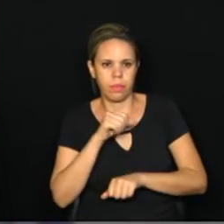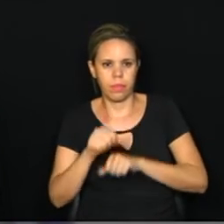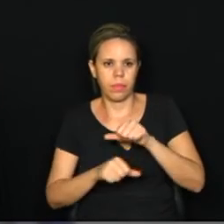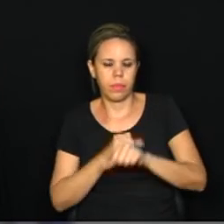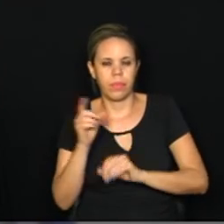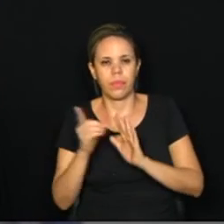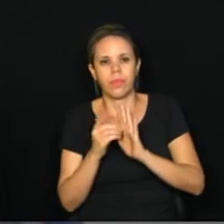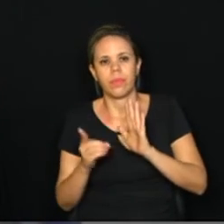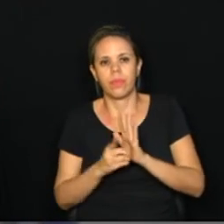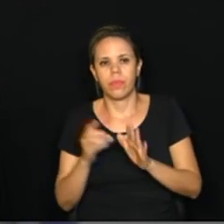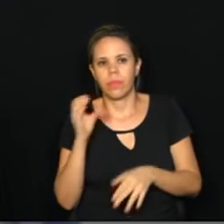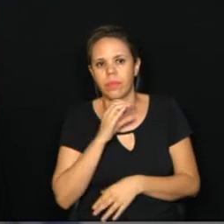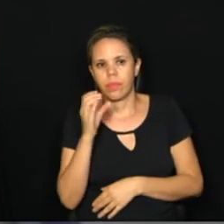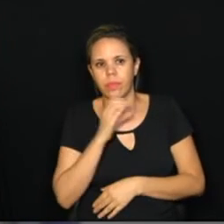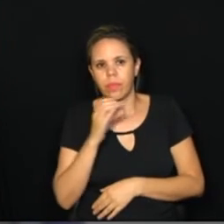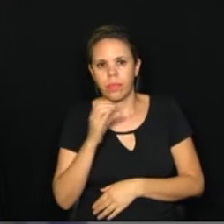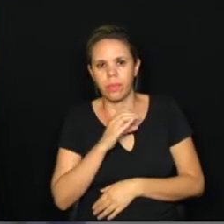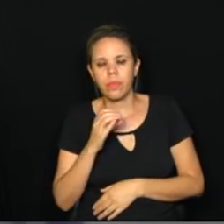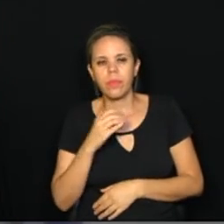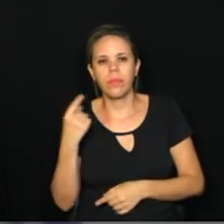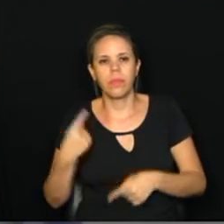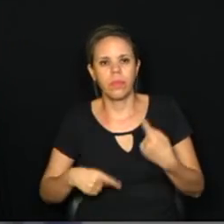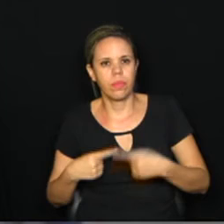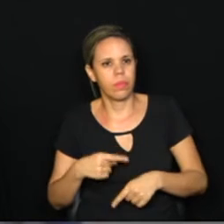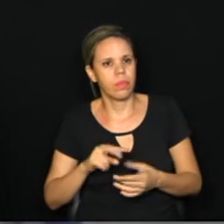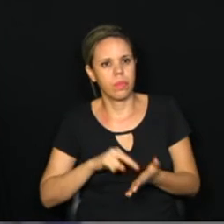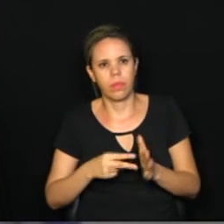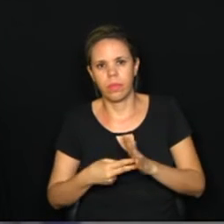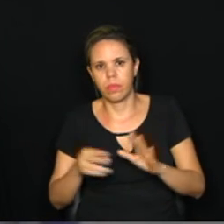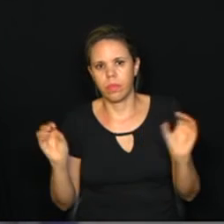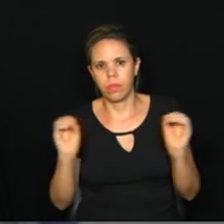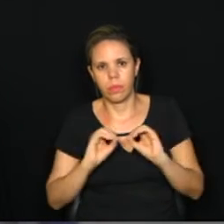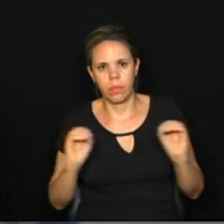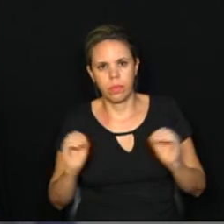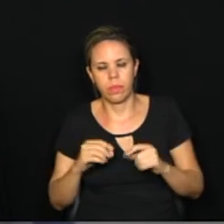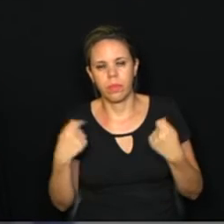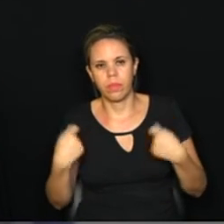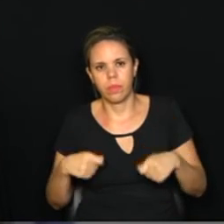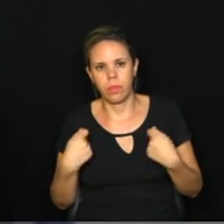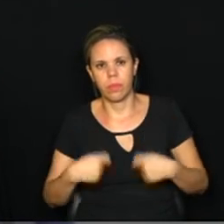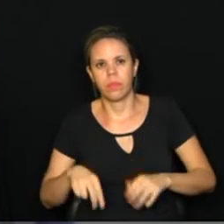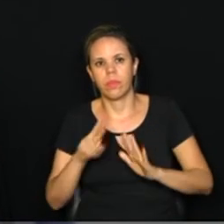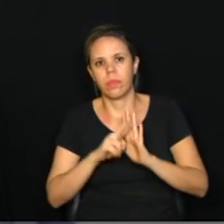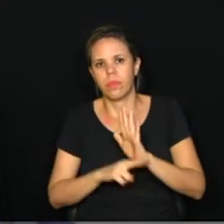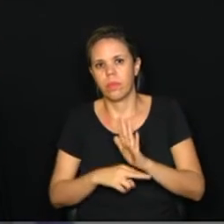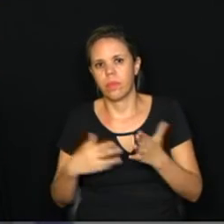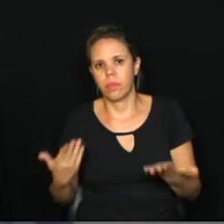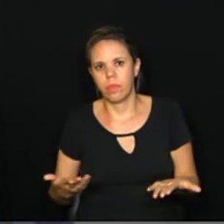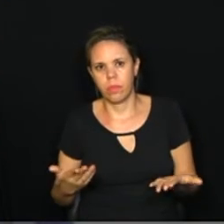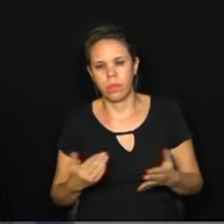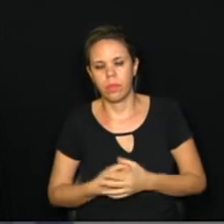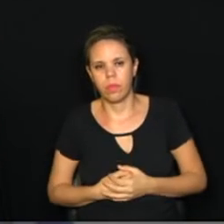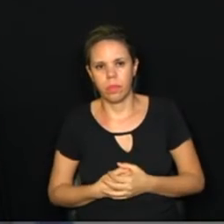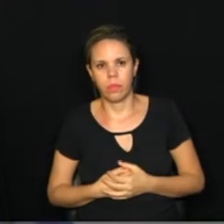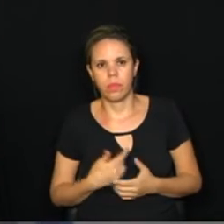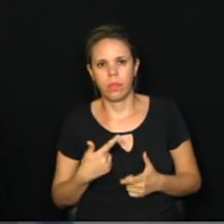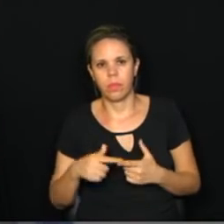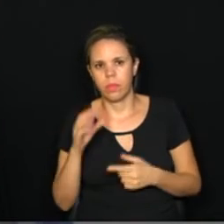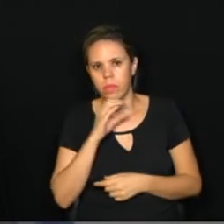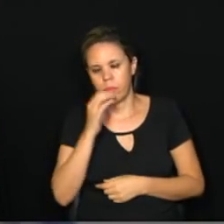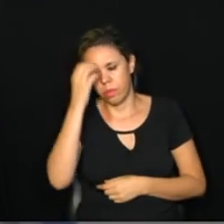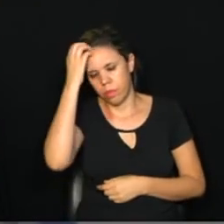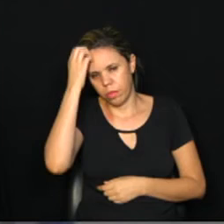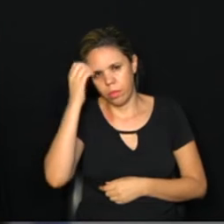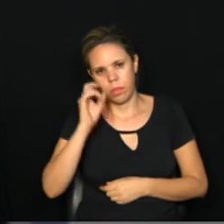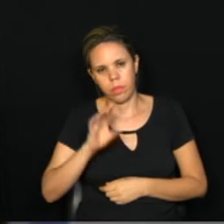decretar uma situação de emergência. Só por um ato político, isso não representa nada. Então, precisa ter muito critério para uma decretação de situação de emergência e não